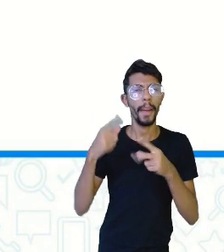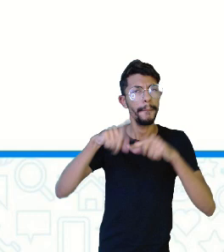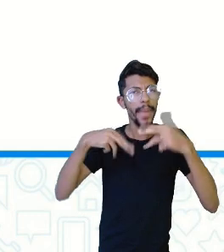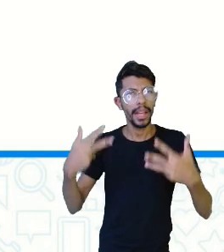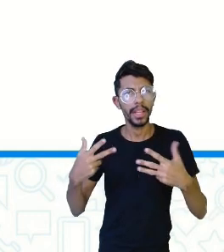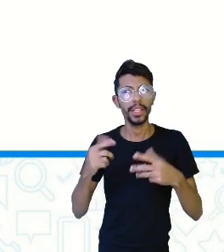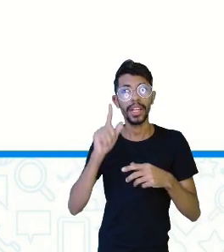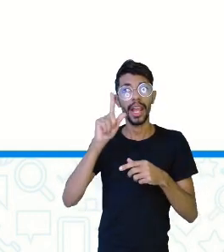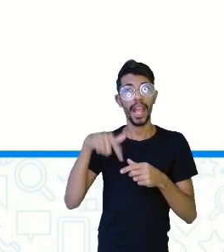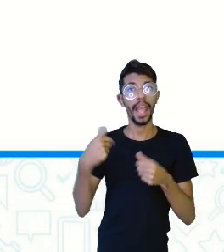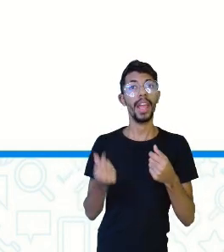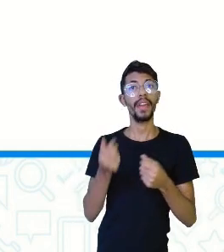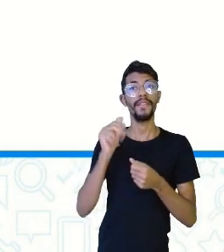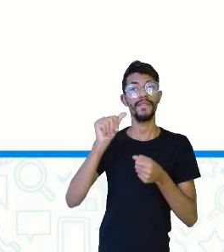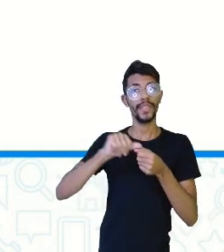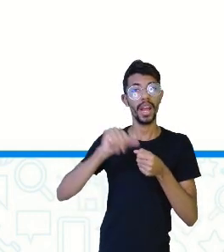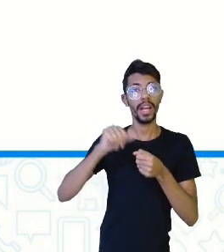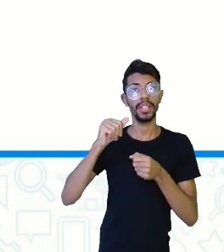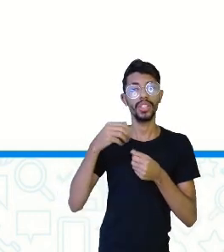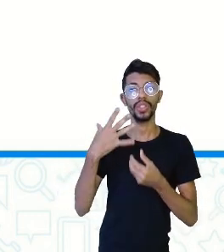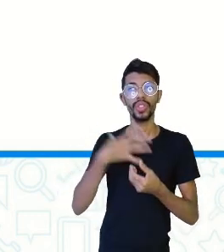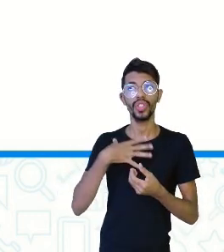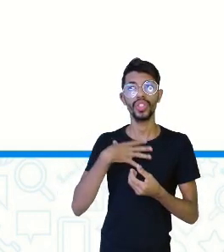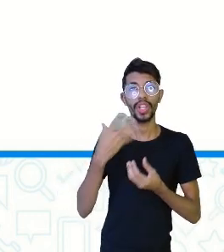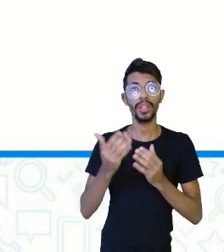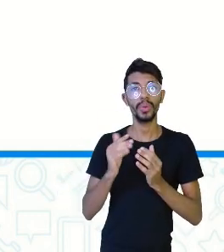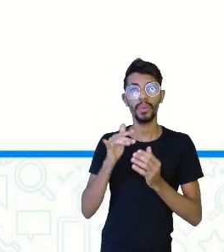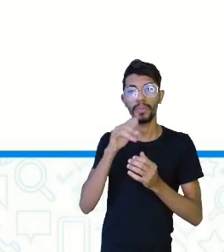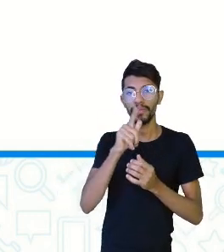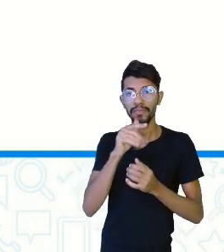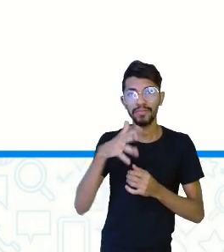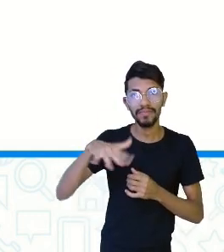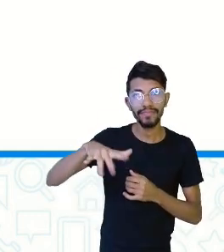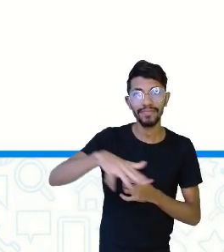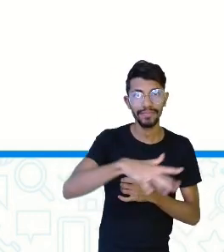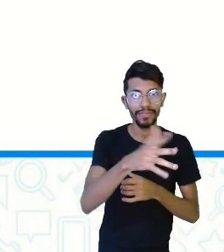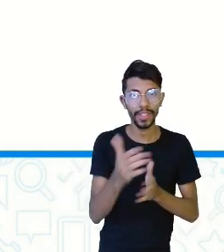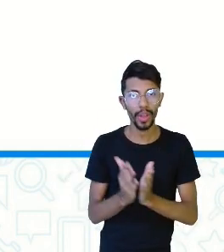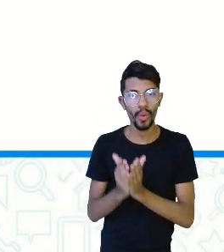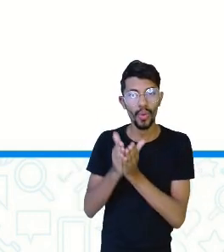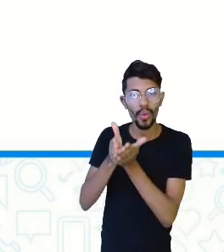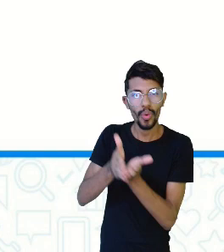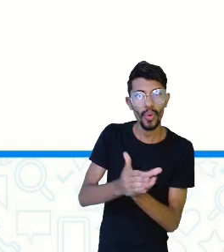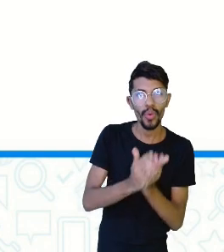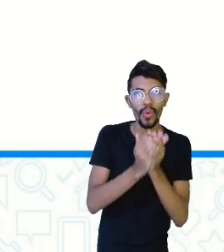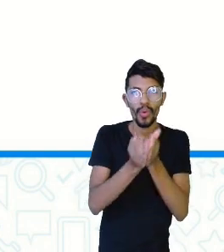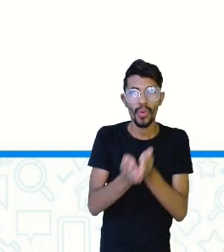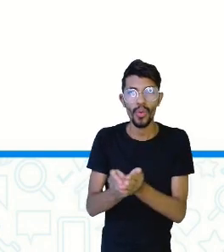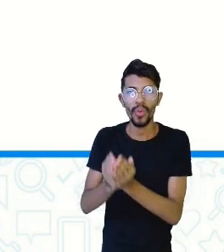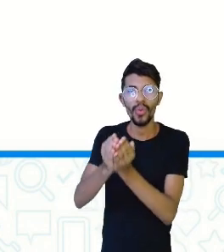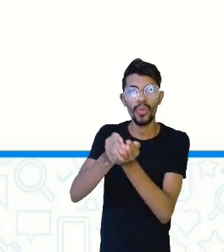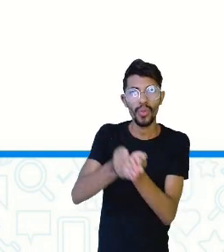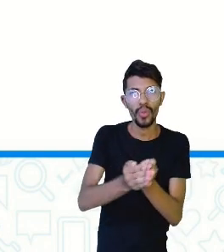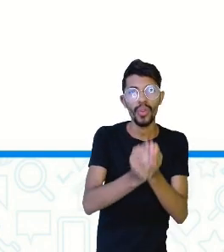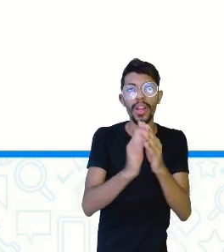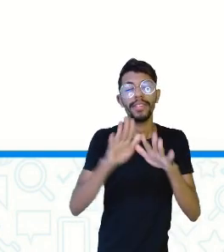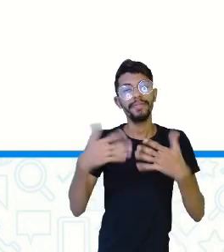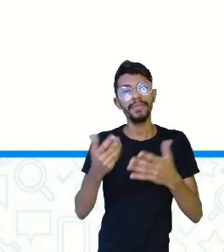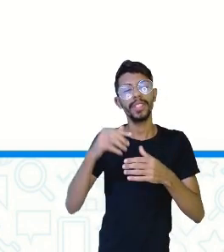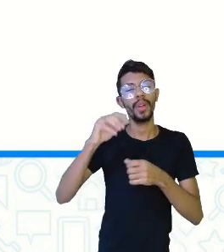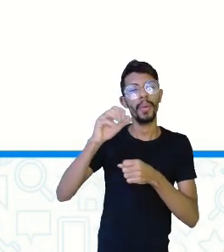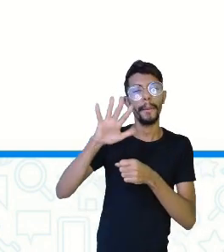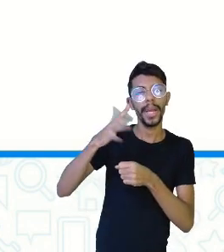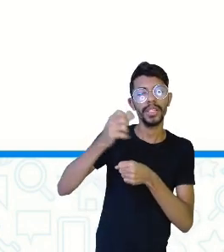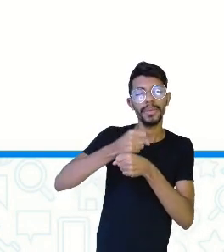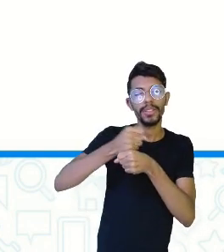feito através dos oceanos? Pois é, naquela época, muito antigamente, nos anos de 1500, que